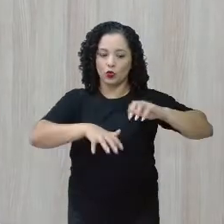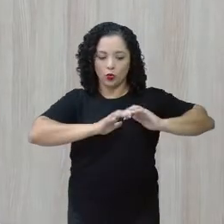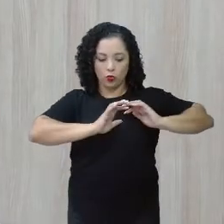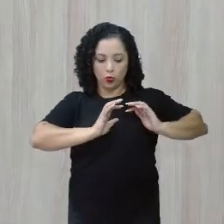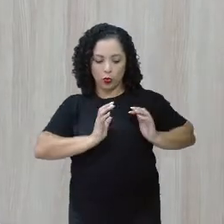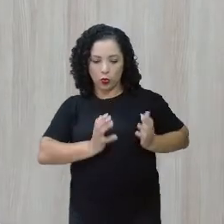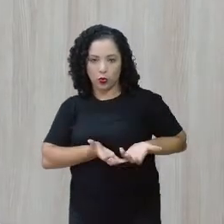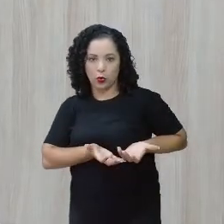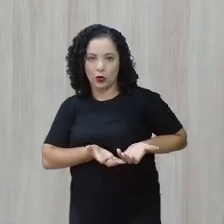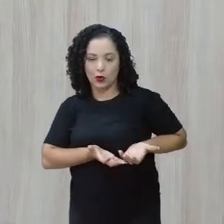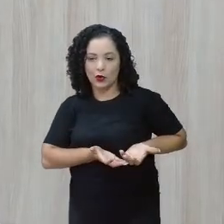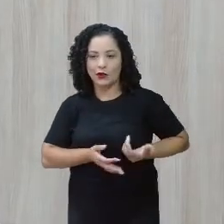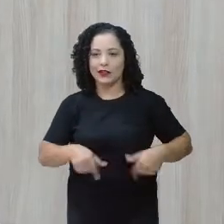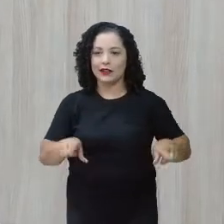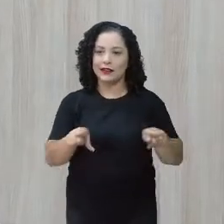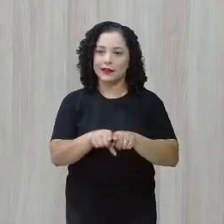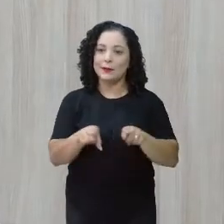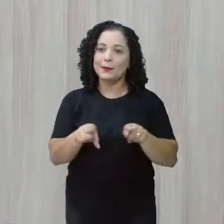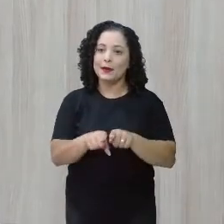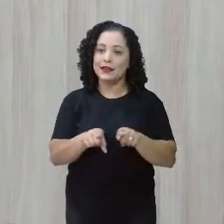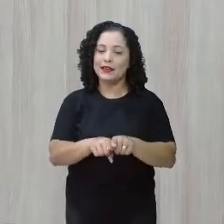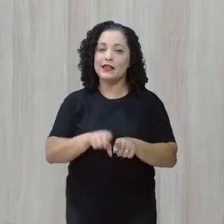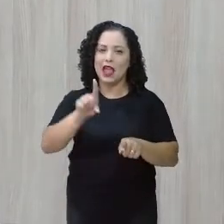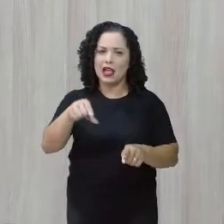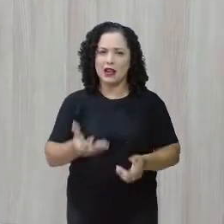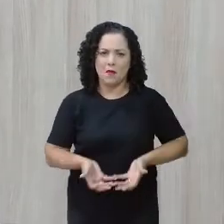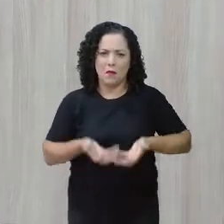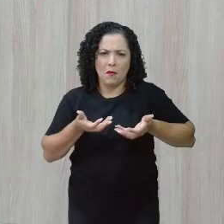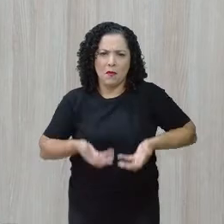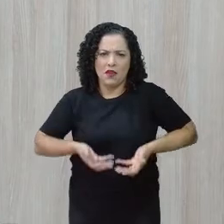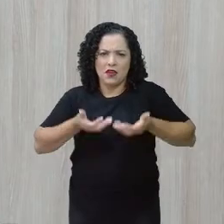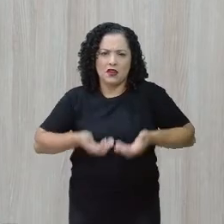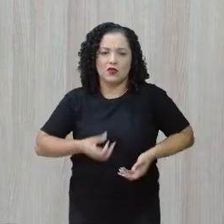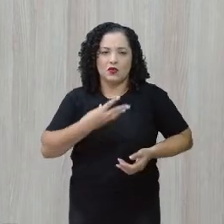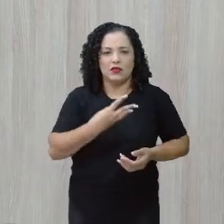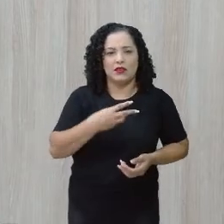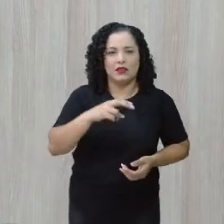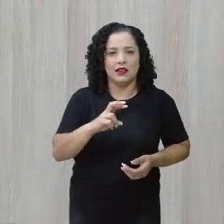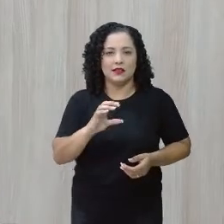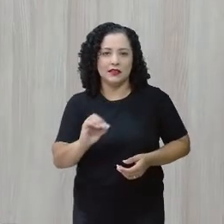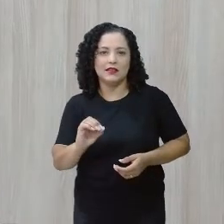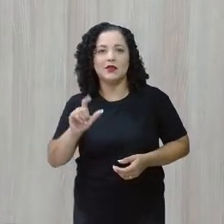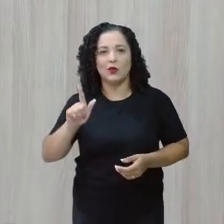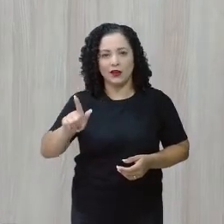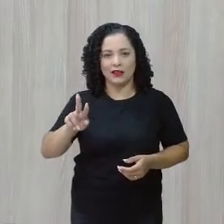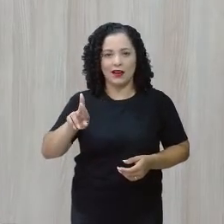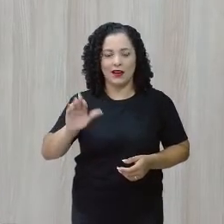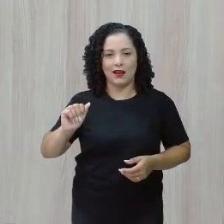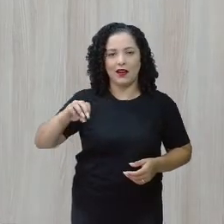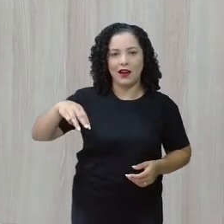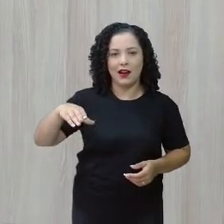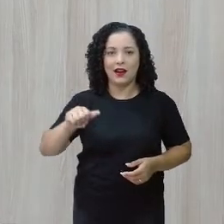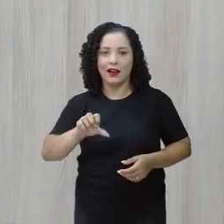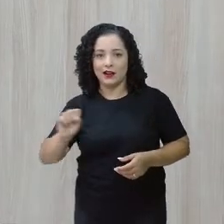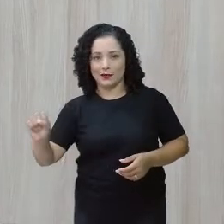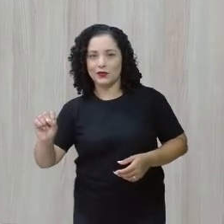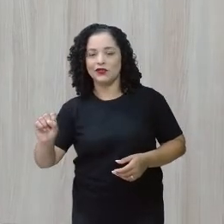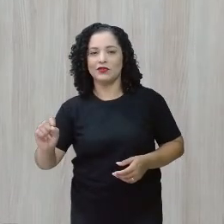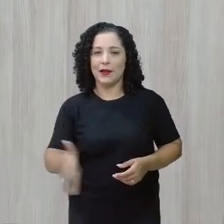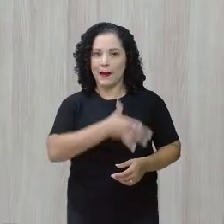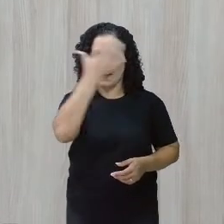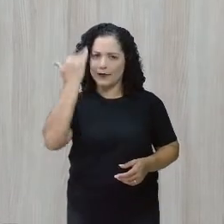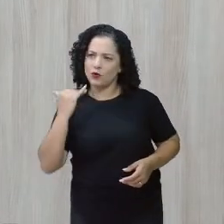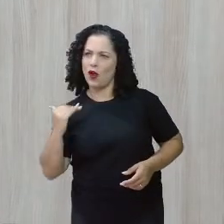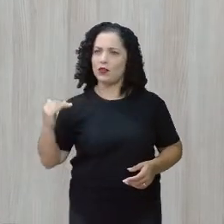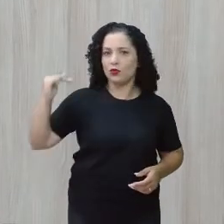aí a questão, gente, da massa, não é? 350 gramas aproximadamente, principalmente aí na questão de um indivíduo